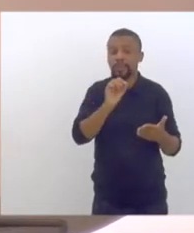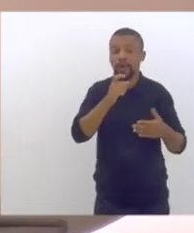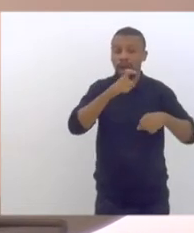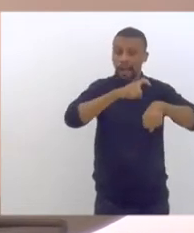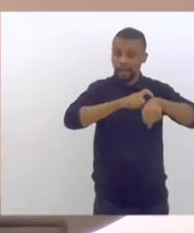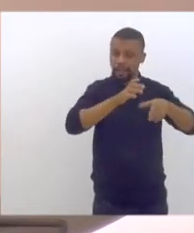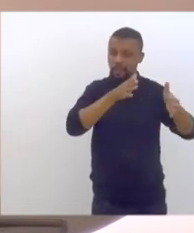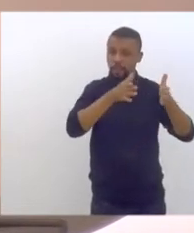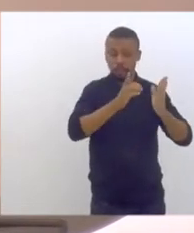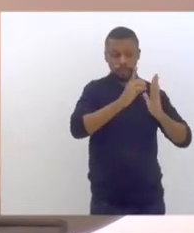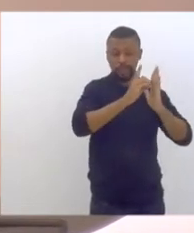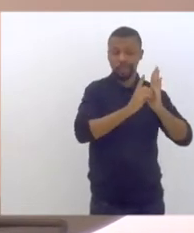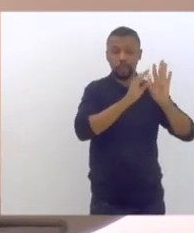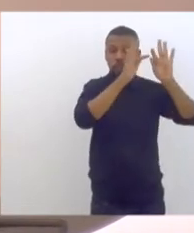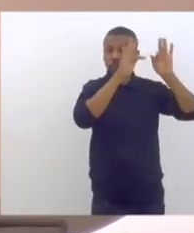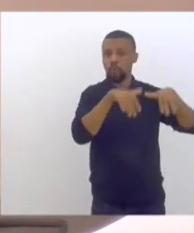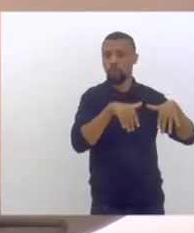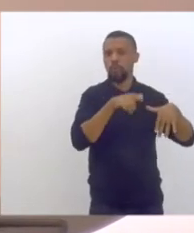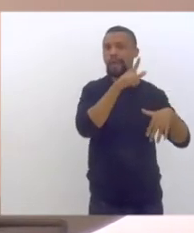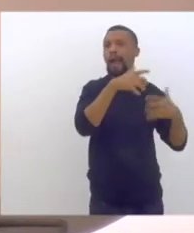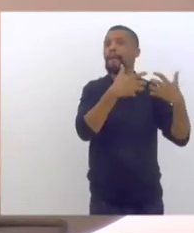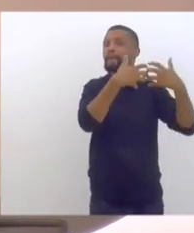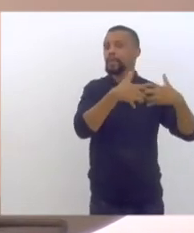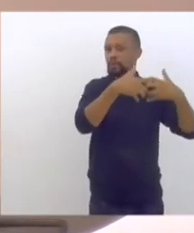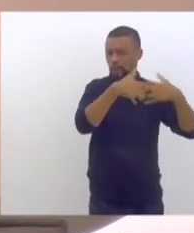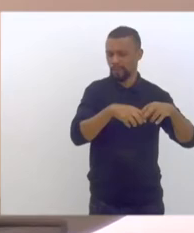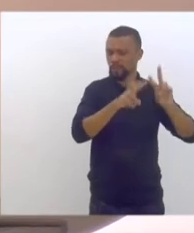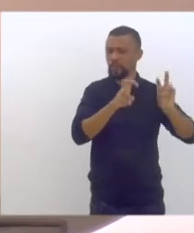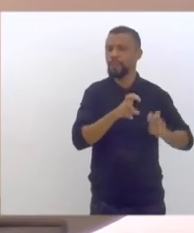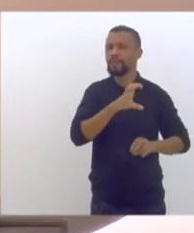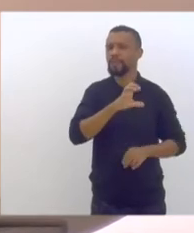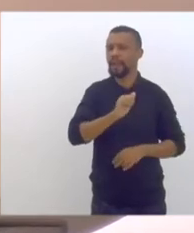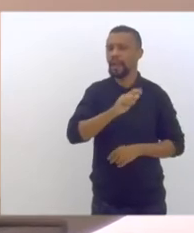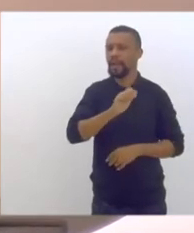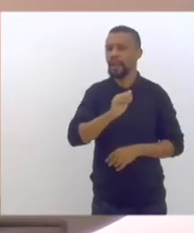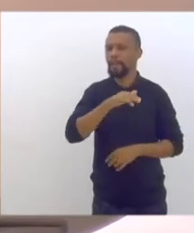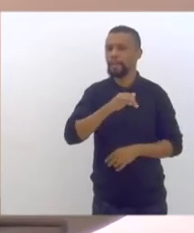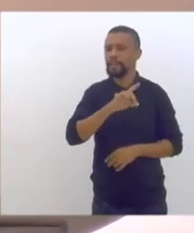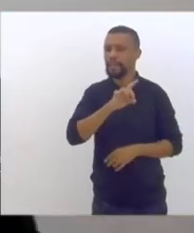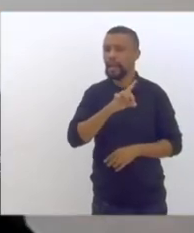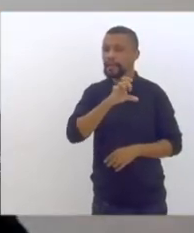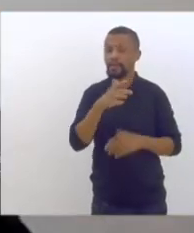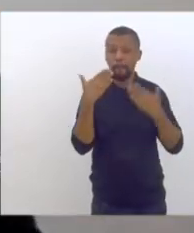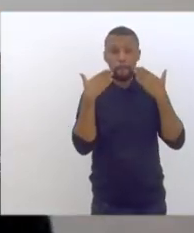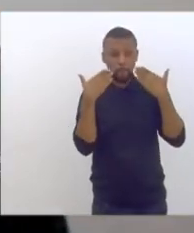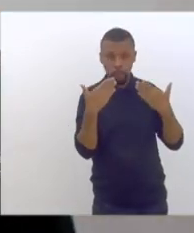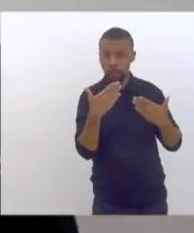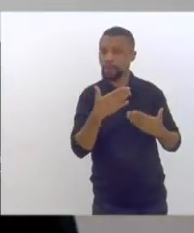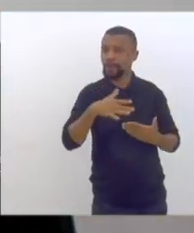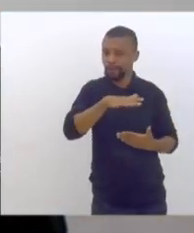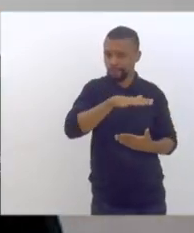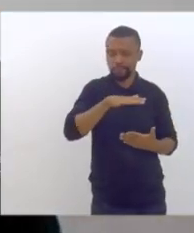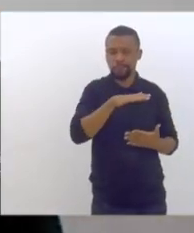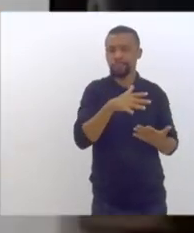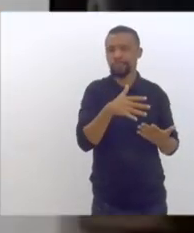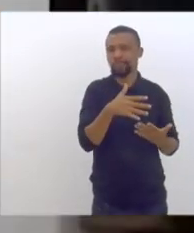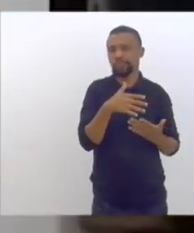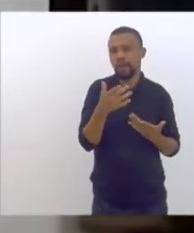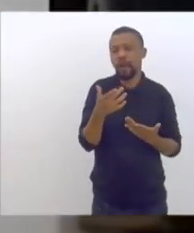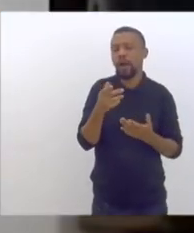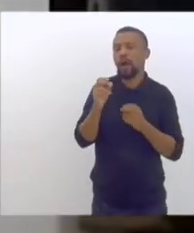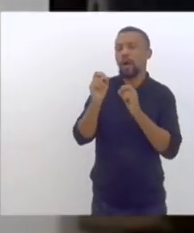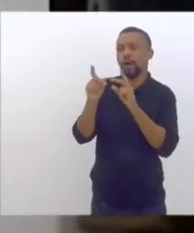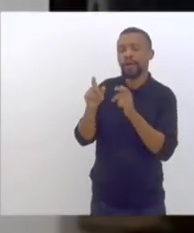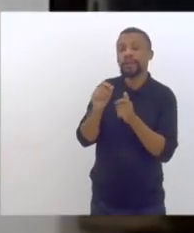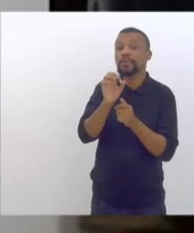calamidade pública em Petrópolis para não ser acho e enfrentado nos faz é uma